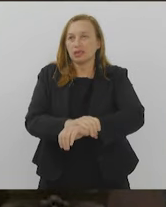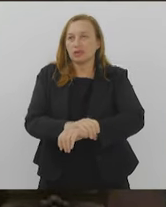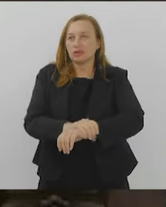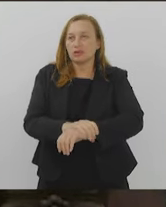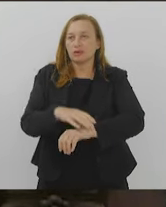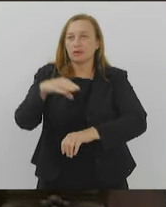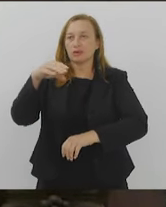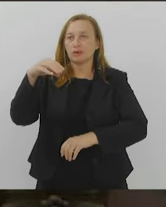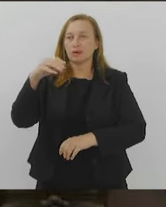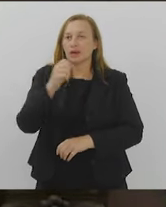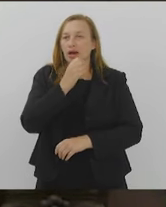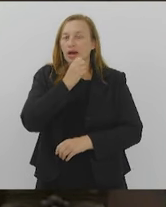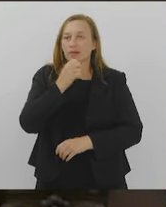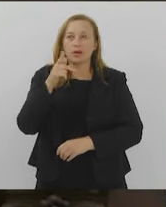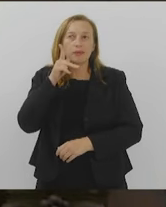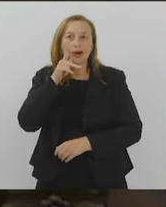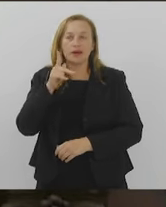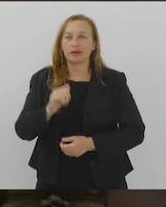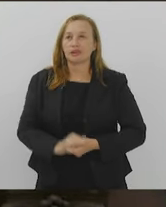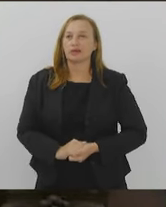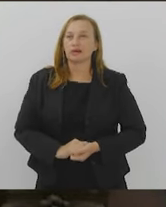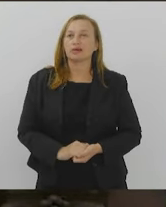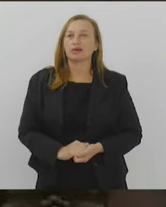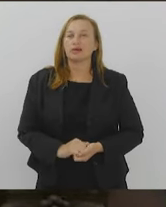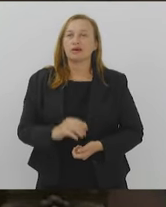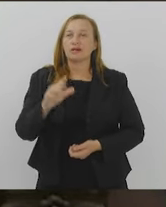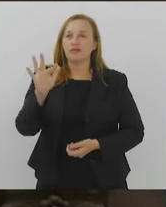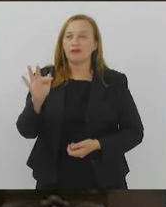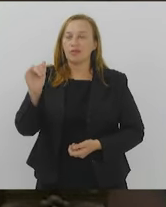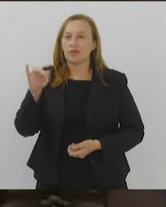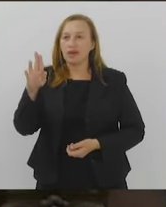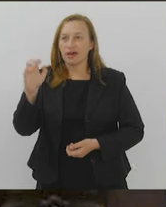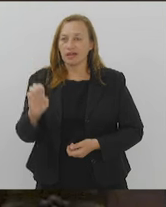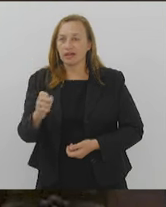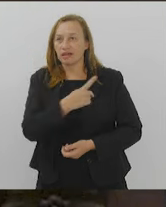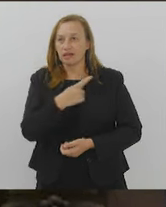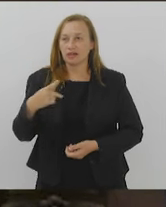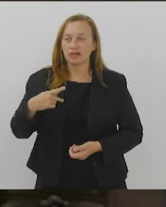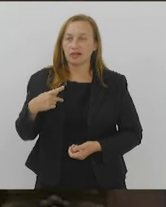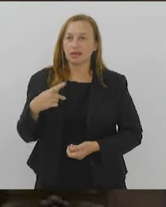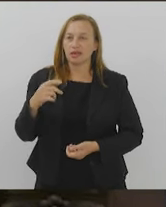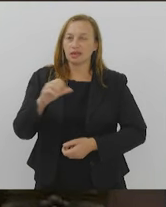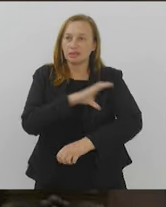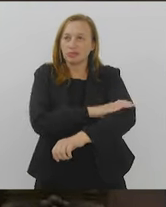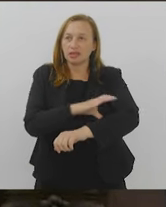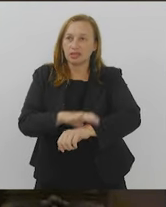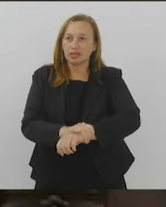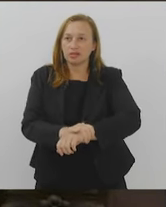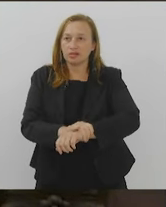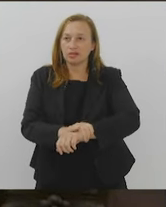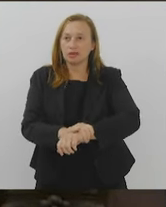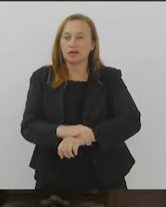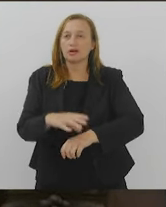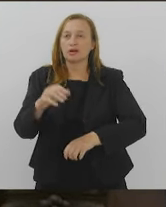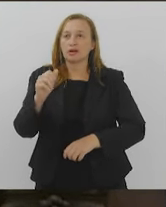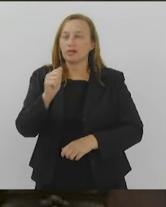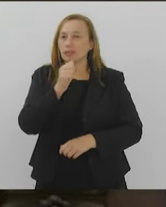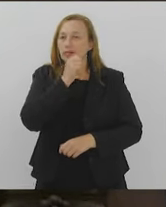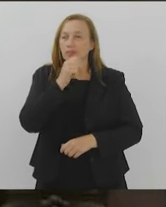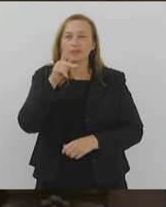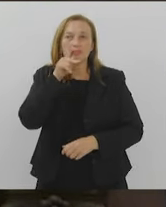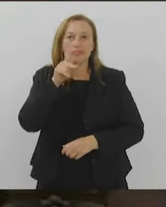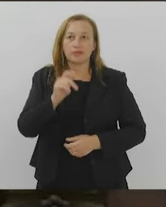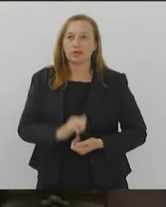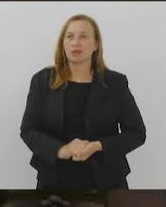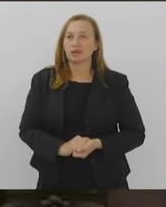Pastora Fabiane Correia, Assembleia de Deus de Macapá, no Amapá,